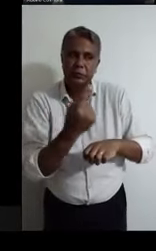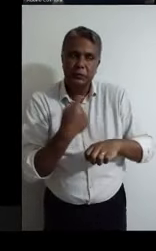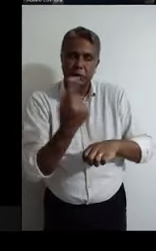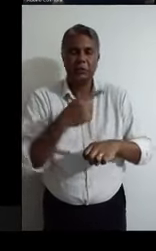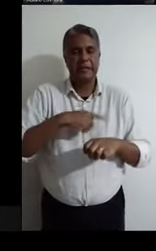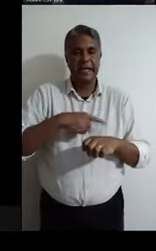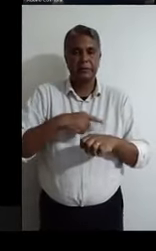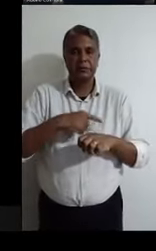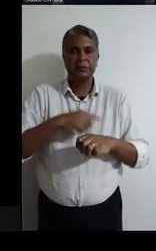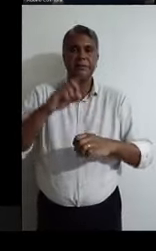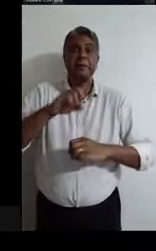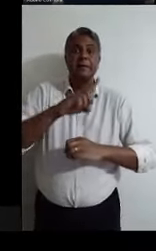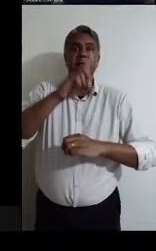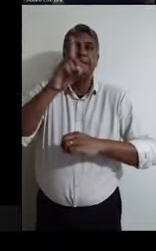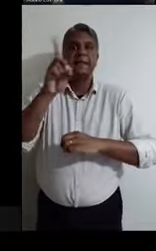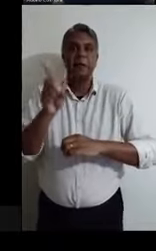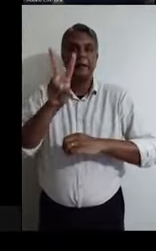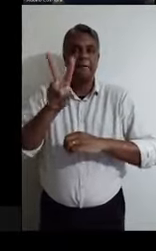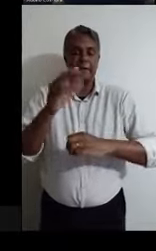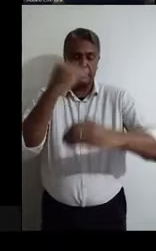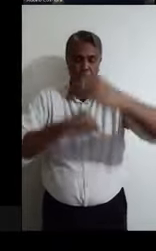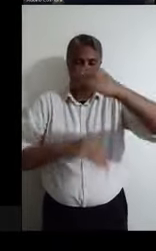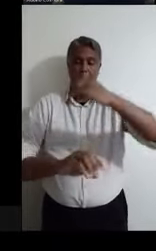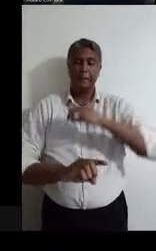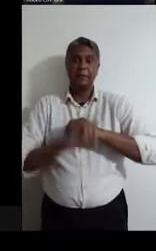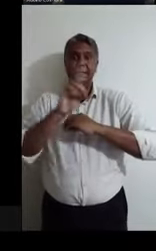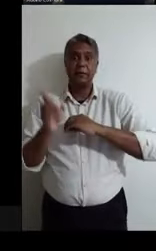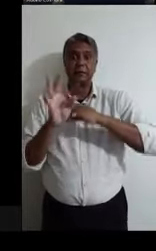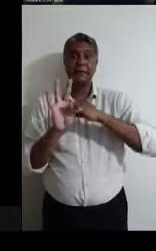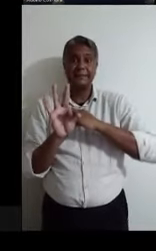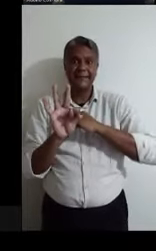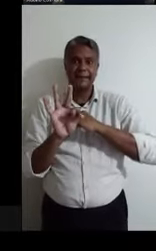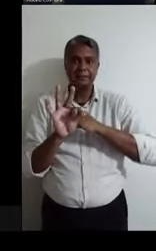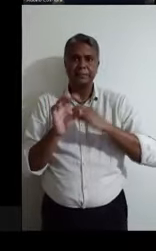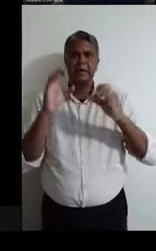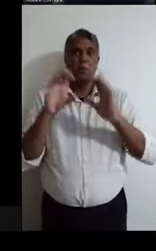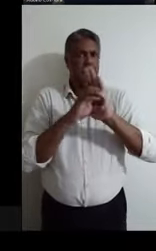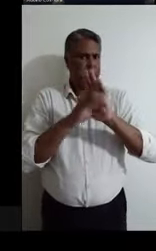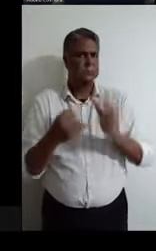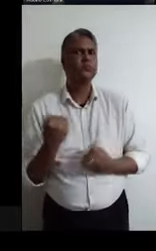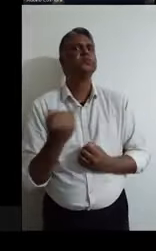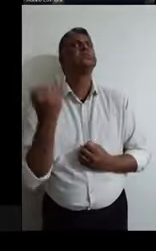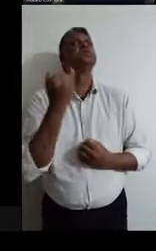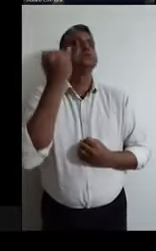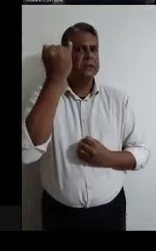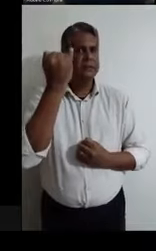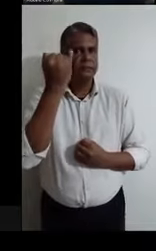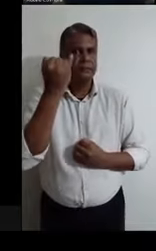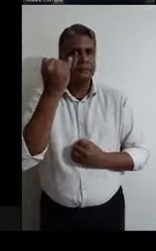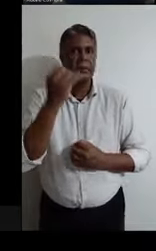aceleração será ΔV sobre ΔT. Essa é a primeira equação importante desse capítulo, onde